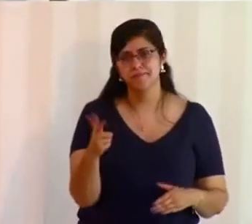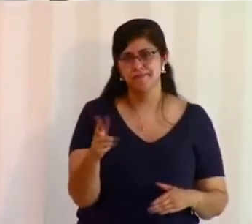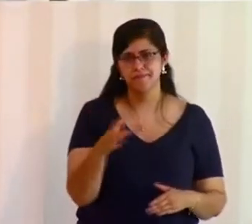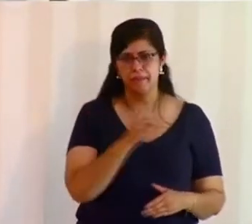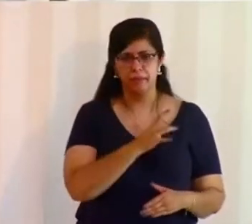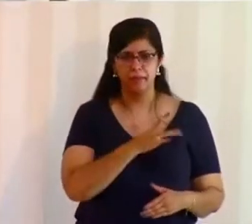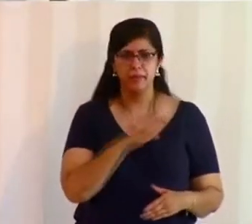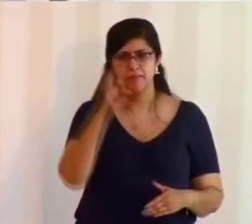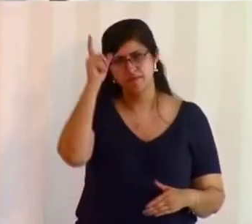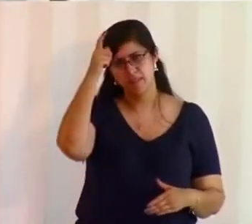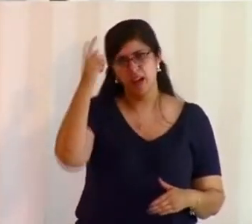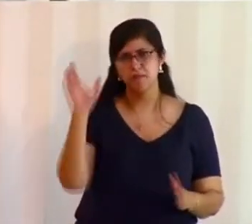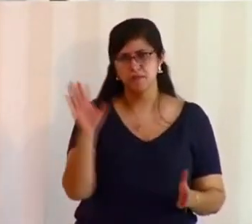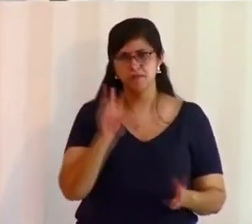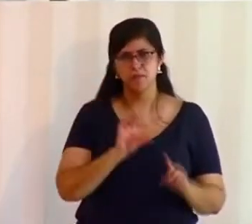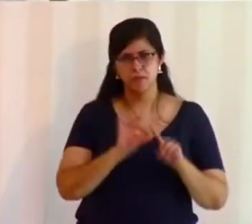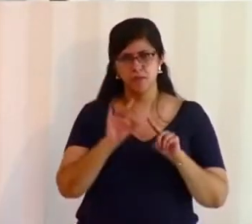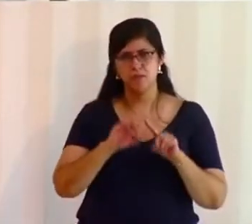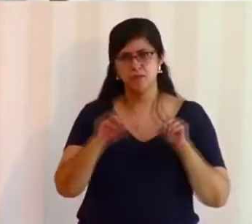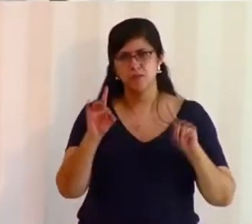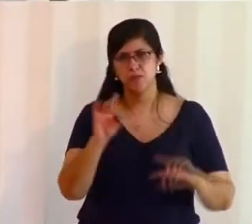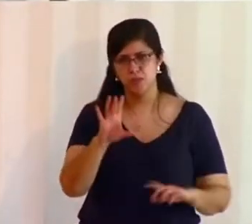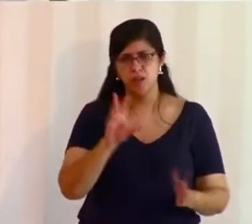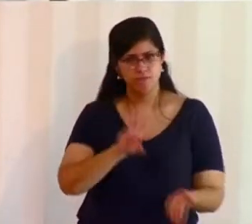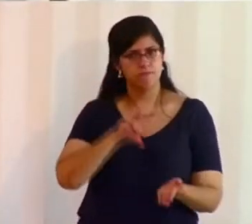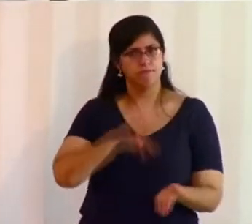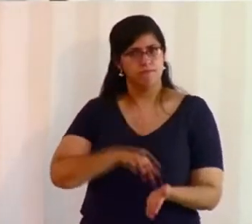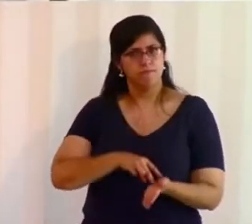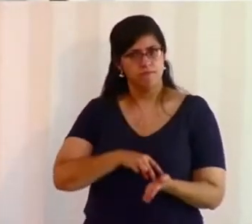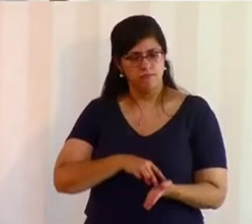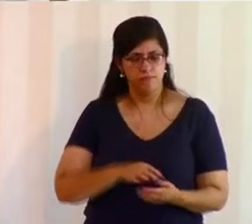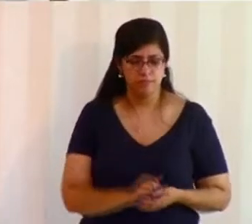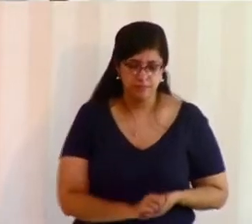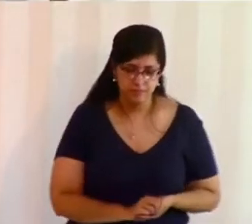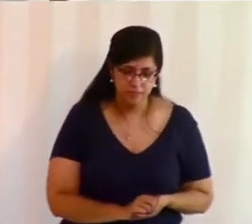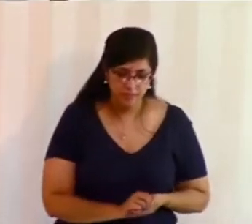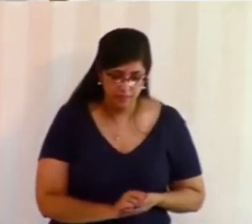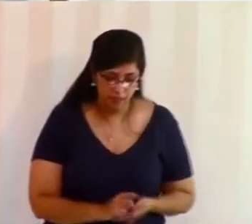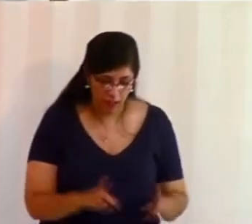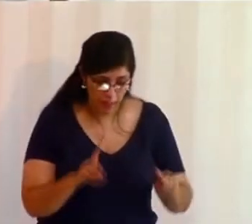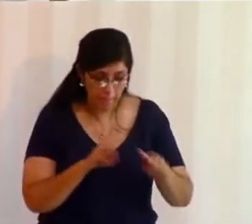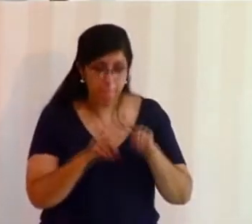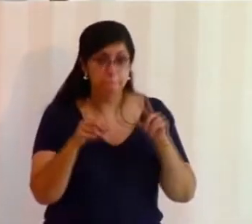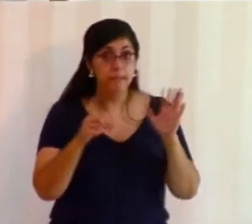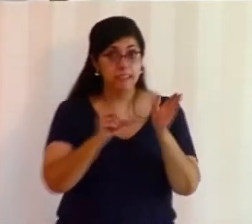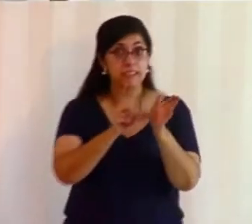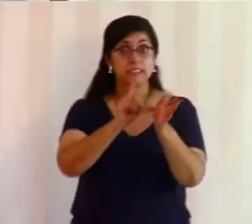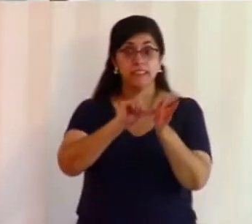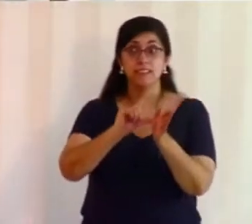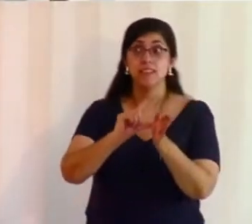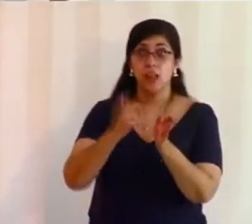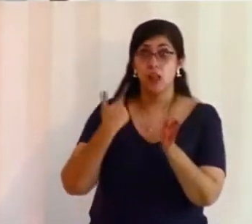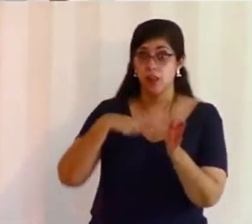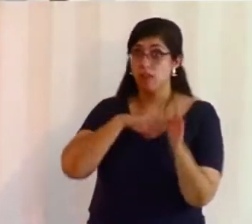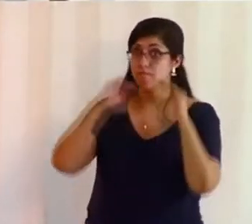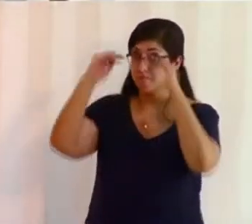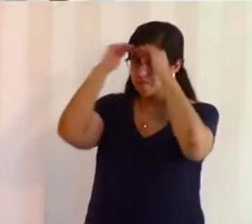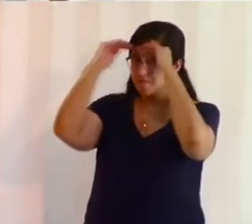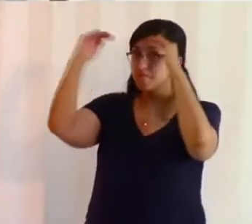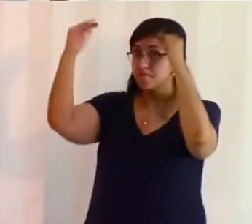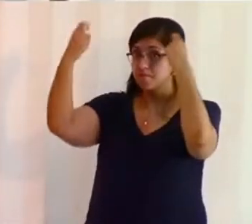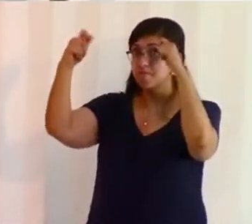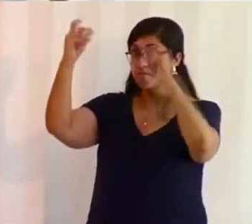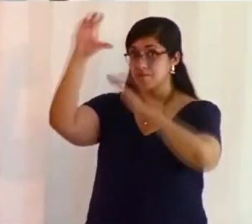devemos resistir, e ele fugirá de nós. Mas antes de resistir, você tem que se sujeitar a Deus, depender de